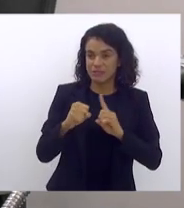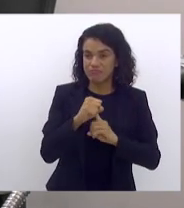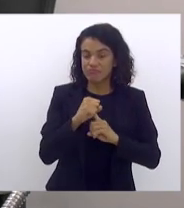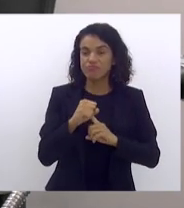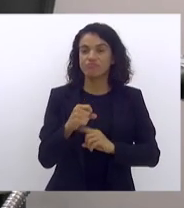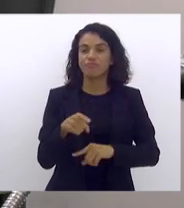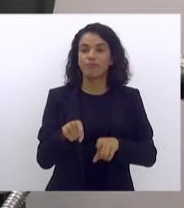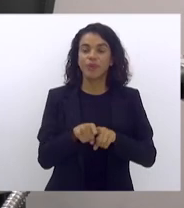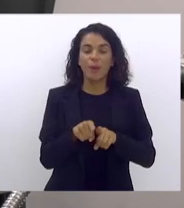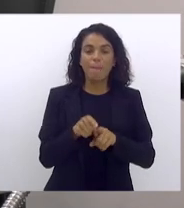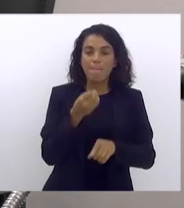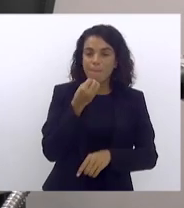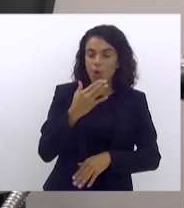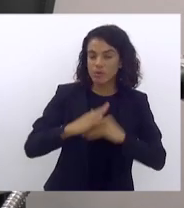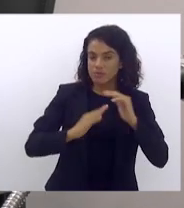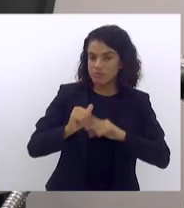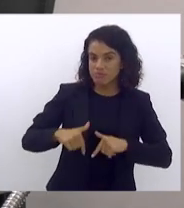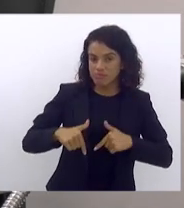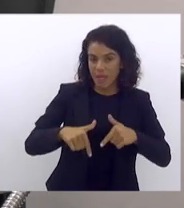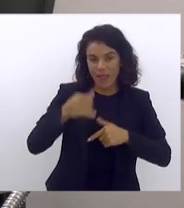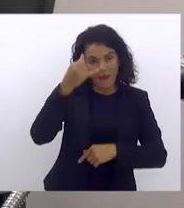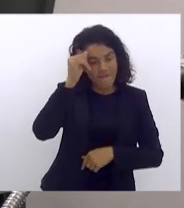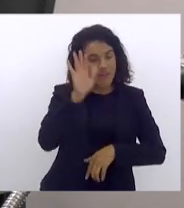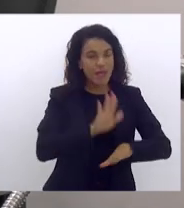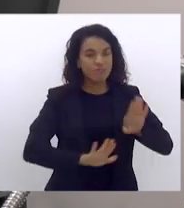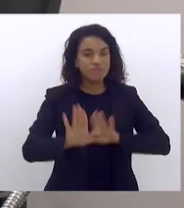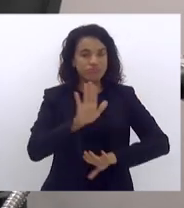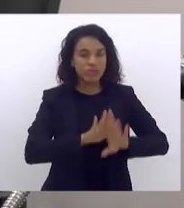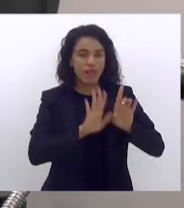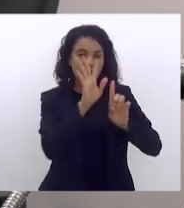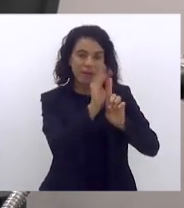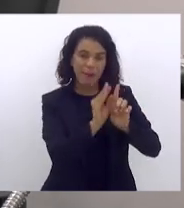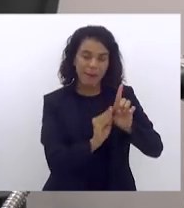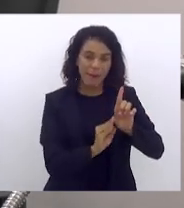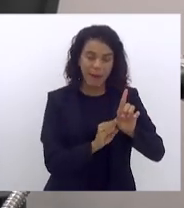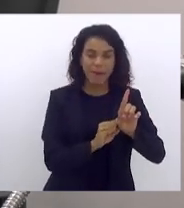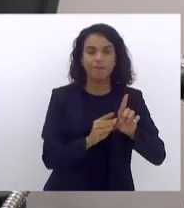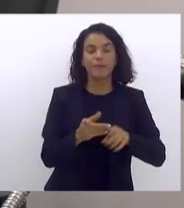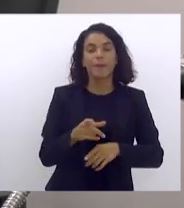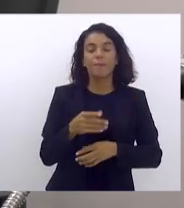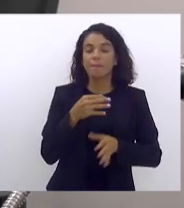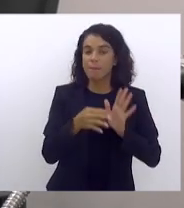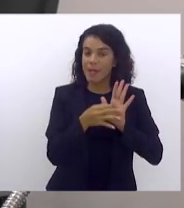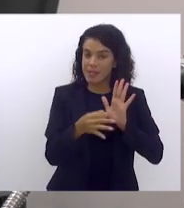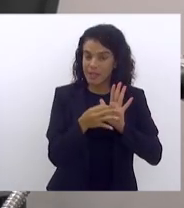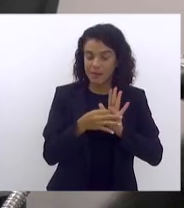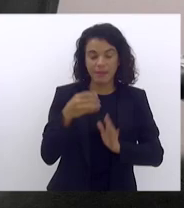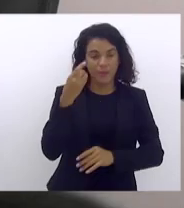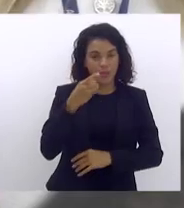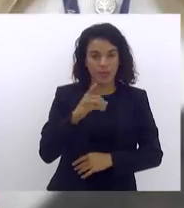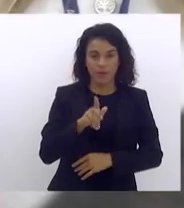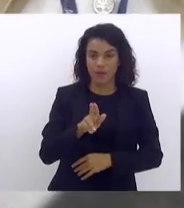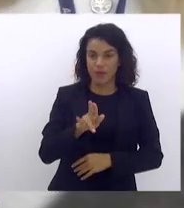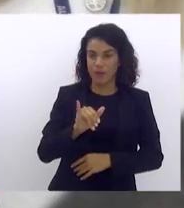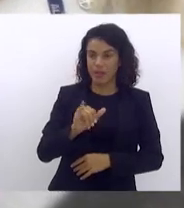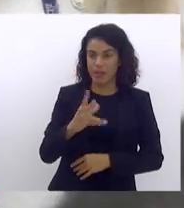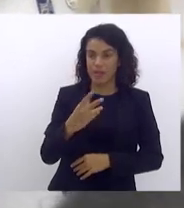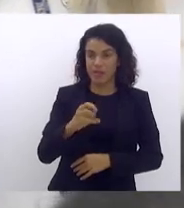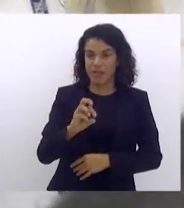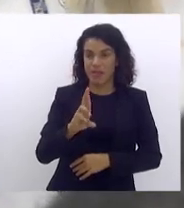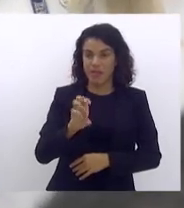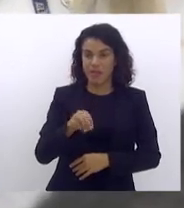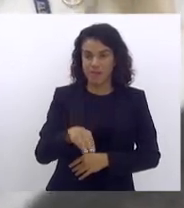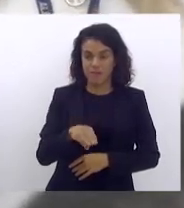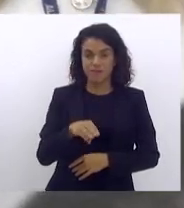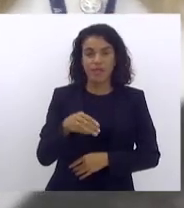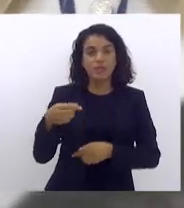práticas empresariais para coibir e prevenir casos de assédio e importunação sexual. Para aparecer, deputado Guilherme Delaroli. Pela constitucionalidade,